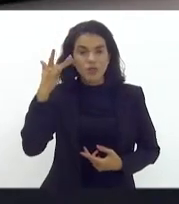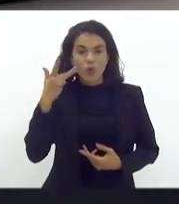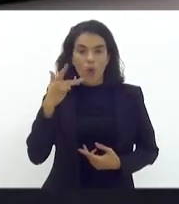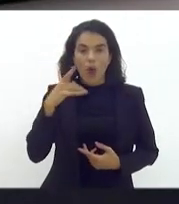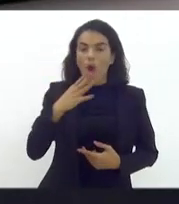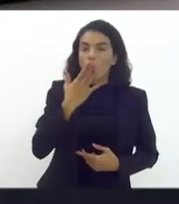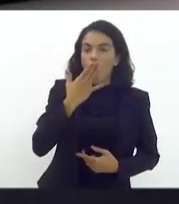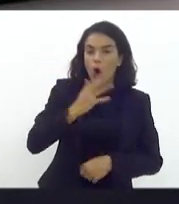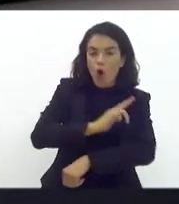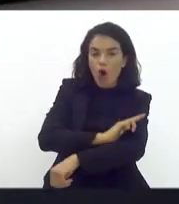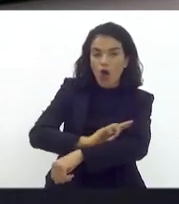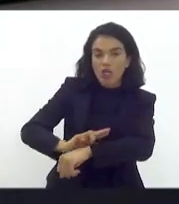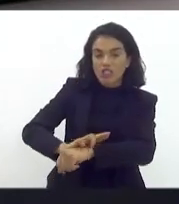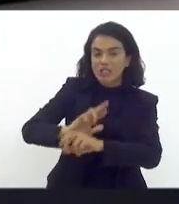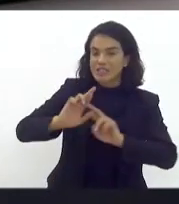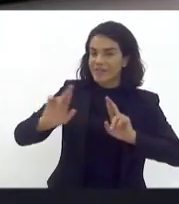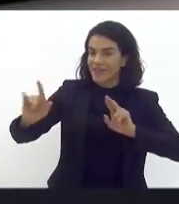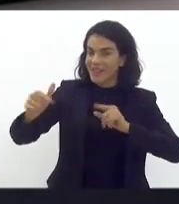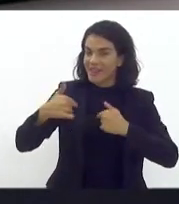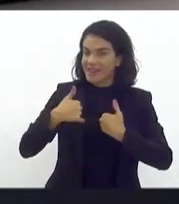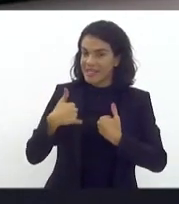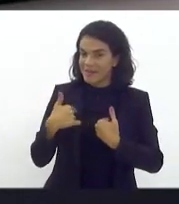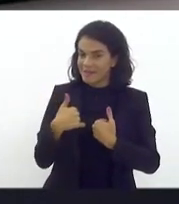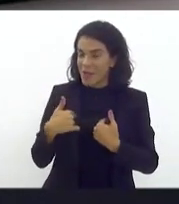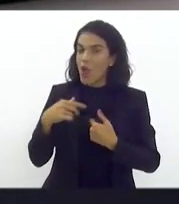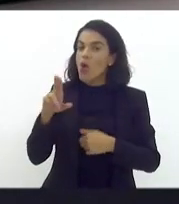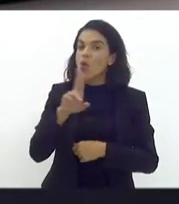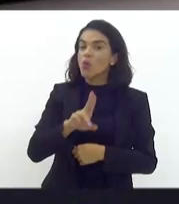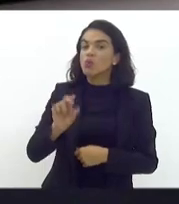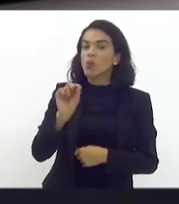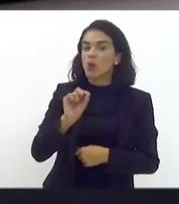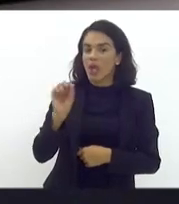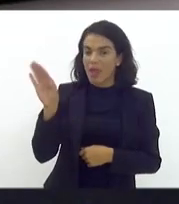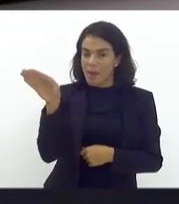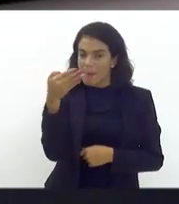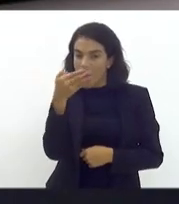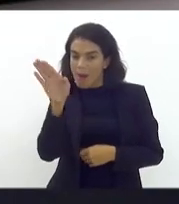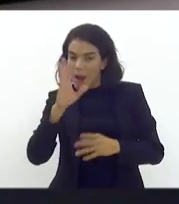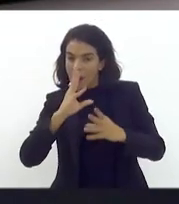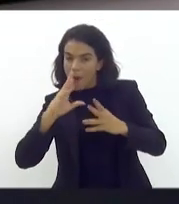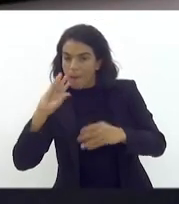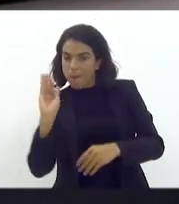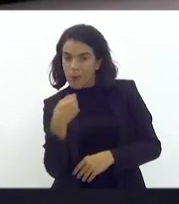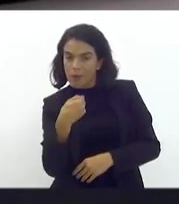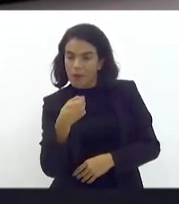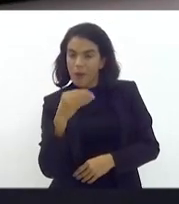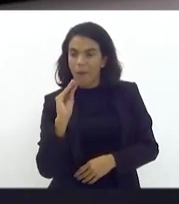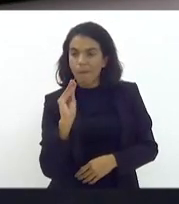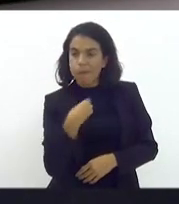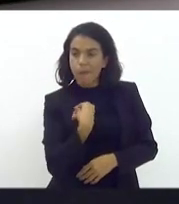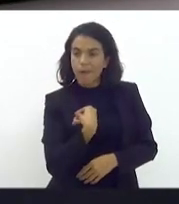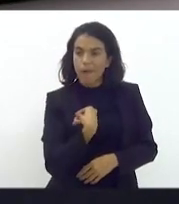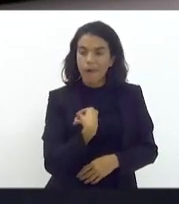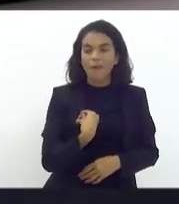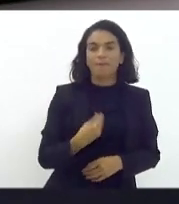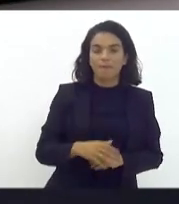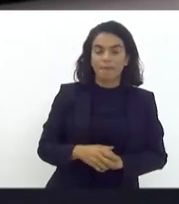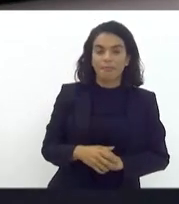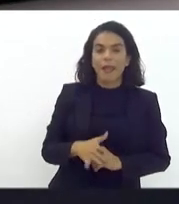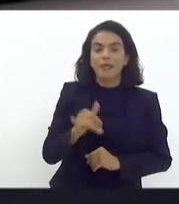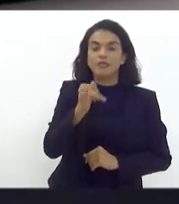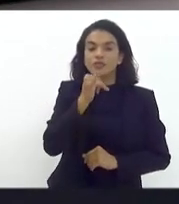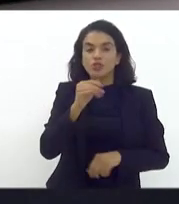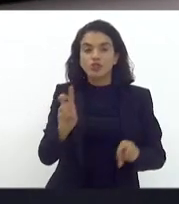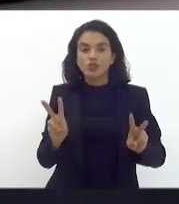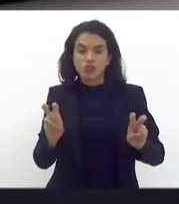raça que é a minha que que eu faço eu uso atalhos mentais que a gente chama já tem estudo sobre isso sobre